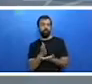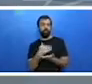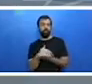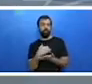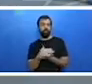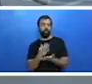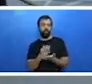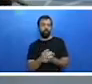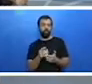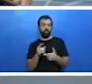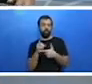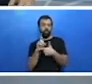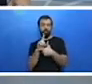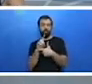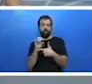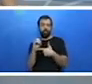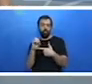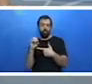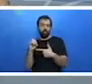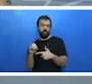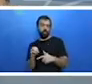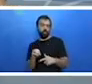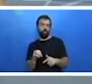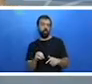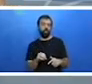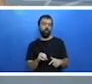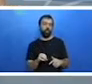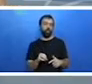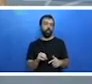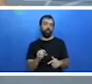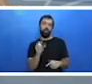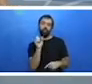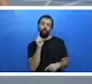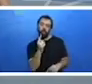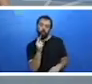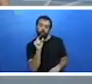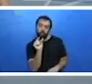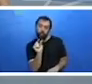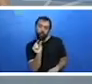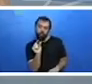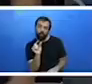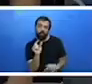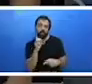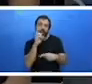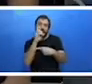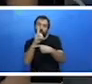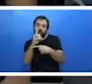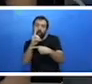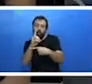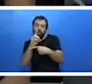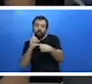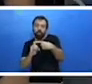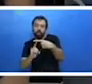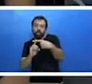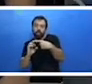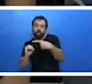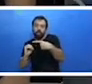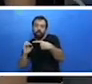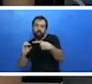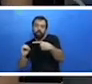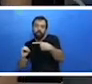um cubinho. Cada cubinho da placa representa uma parte de 100,